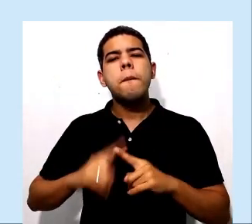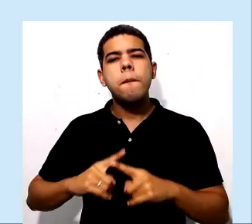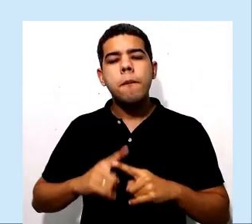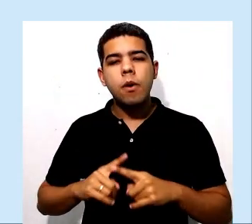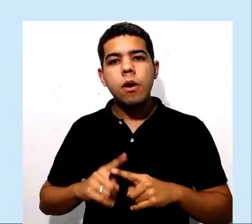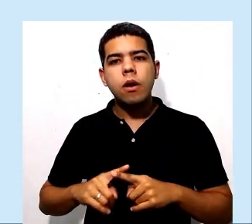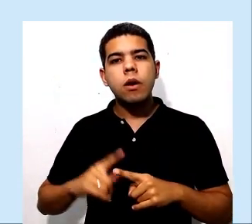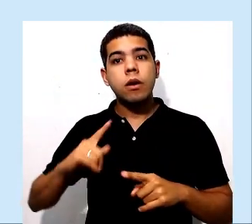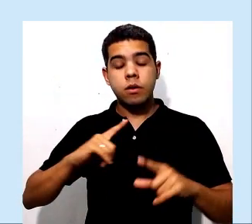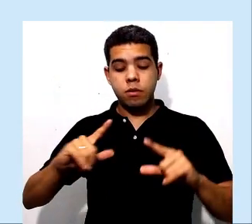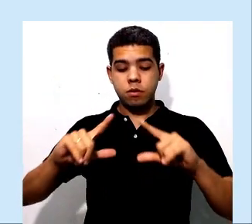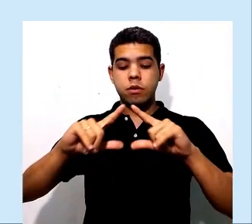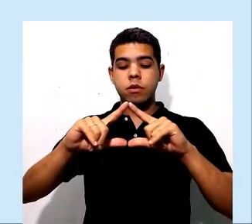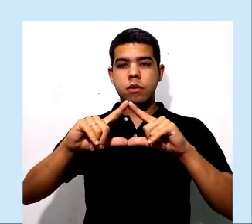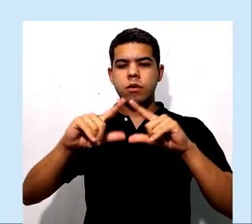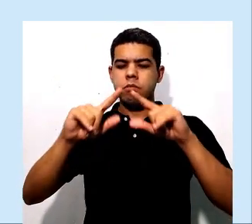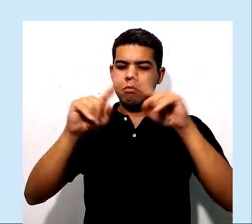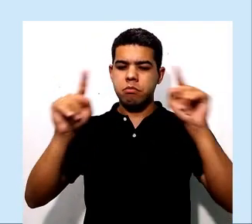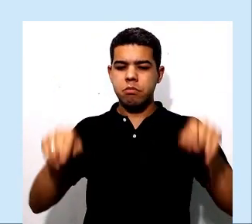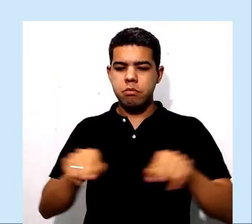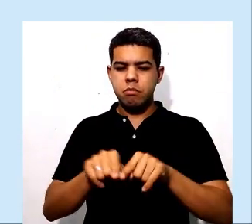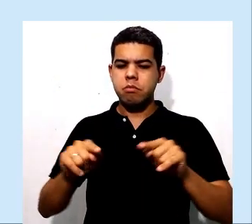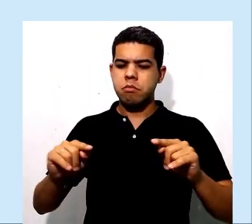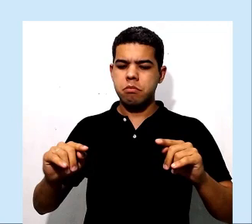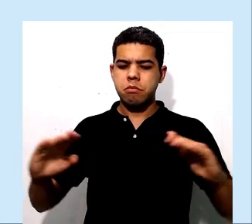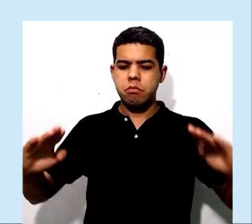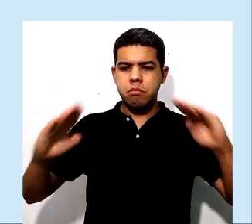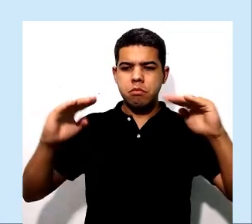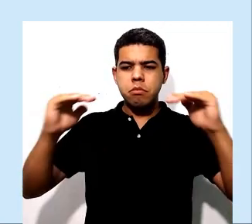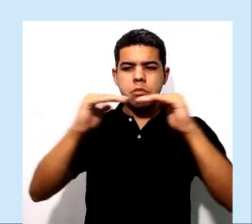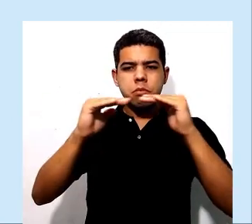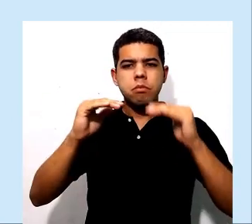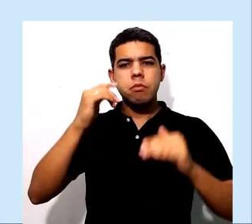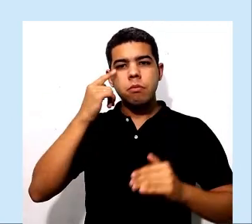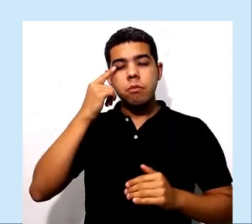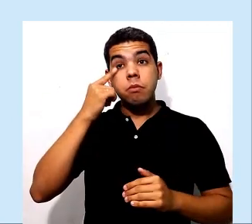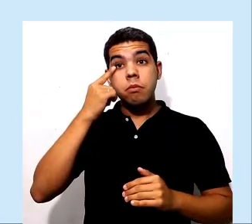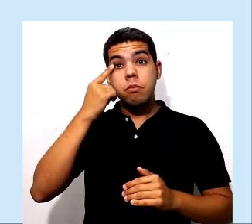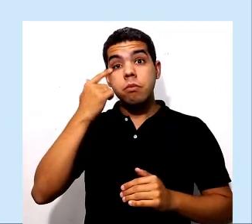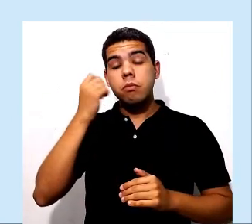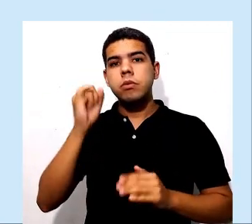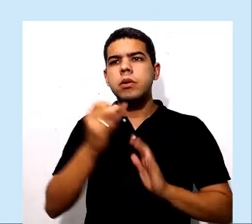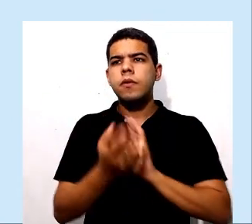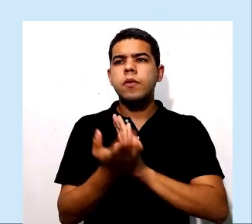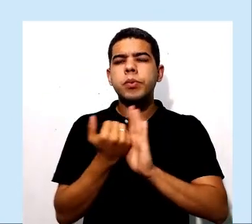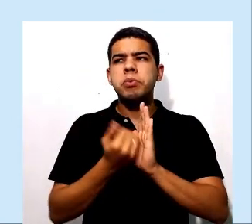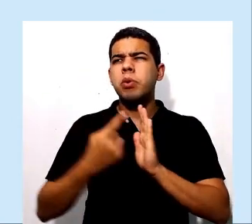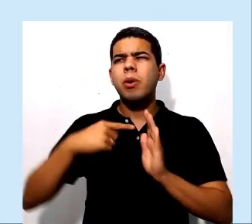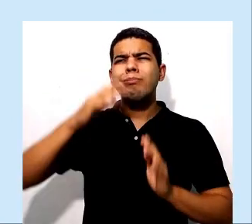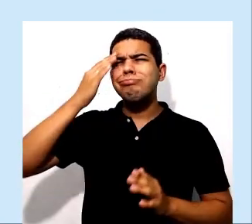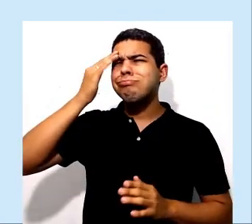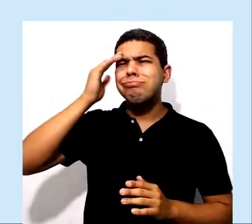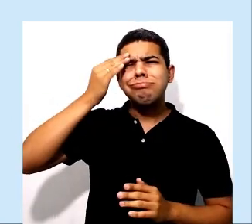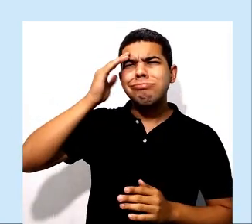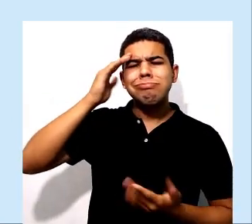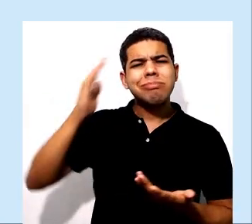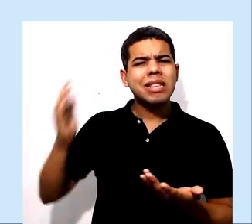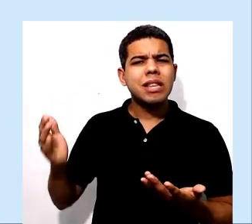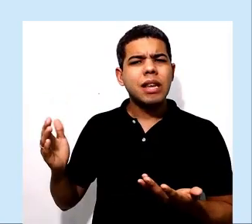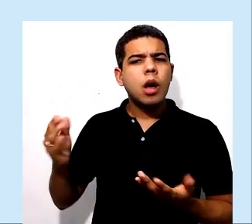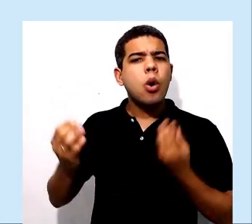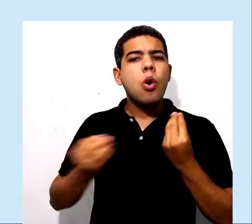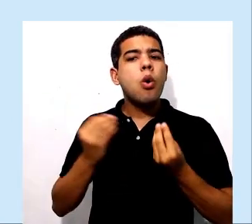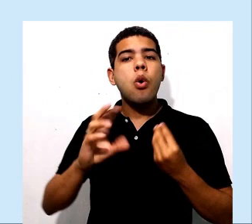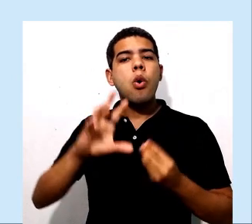trapézio. Mas se for uma figura que a gente não consegue entender o que ela é, como é que acontece? Beleza,